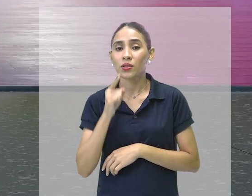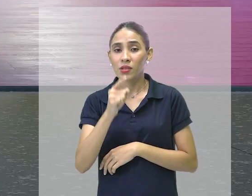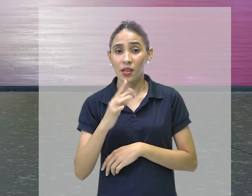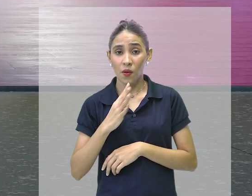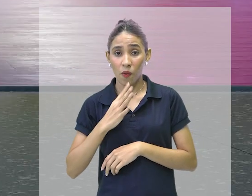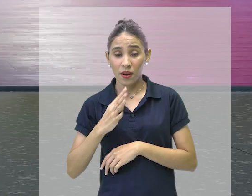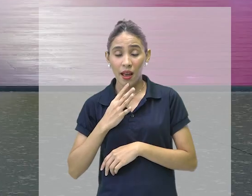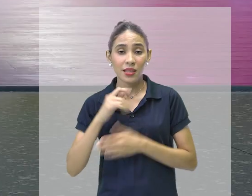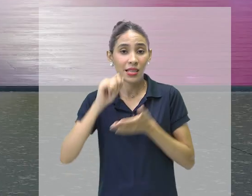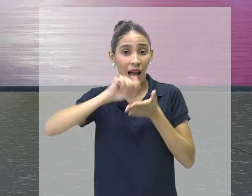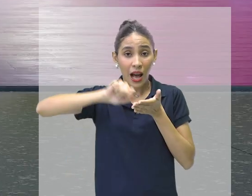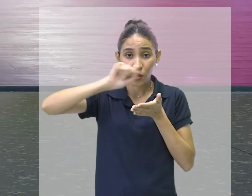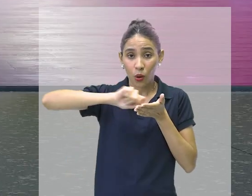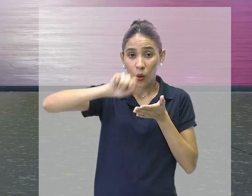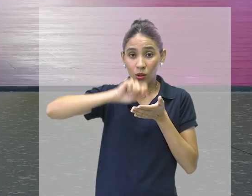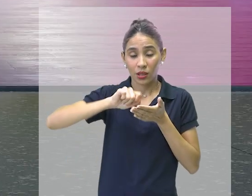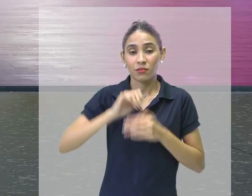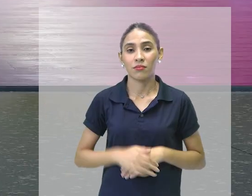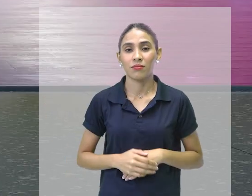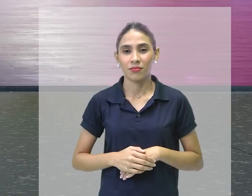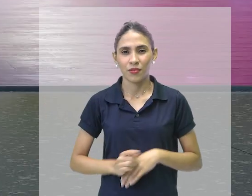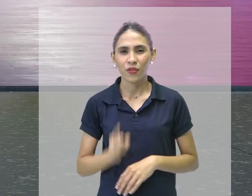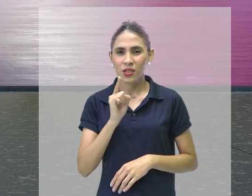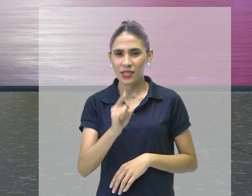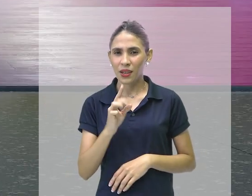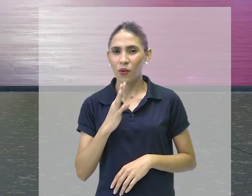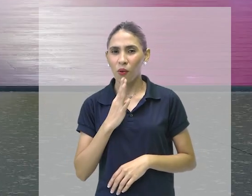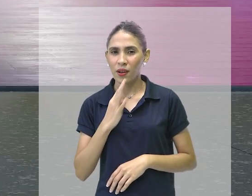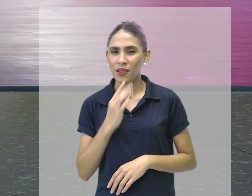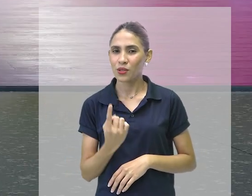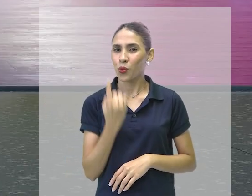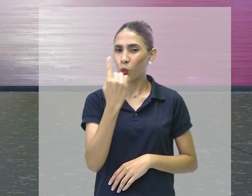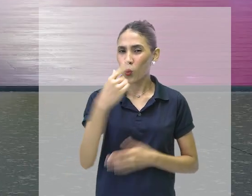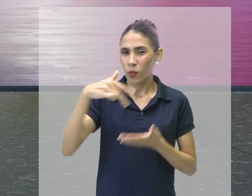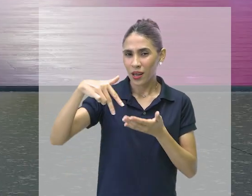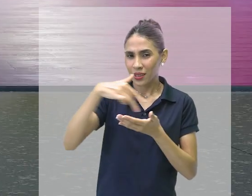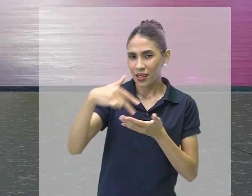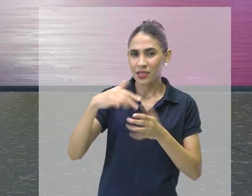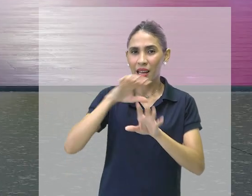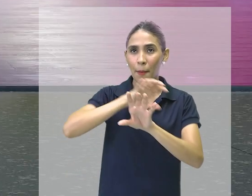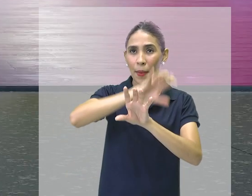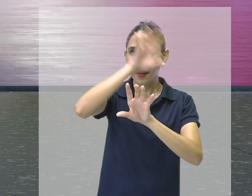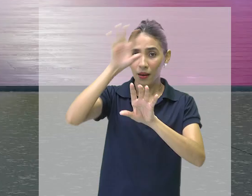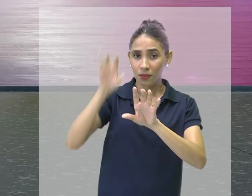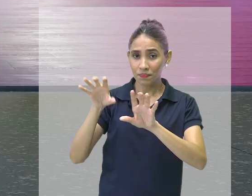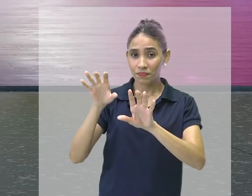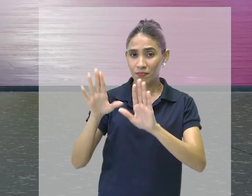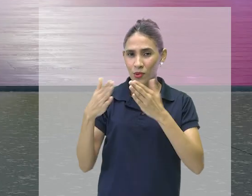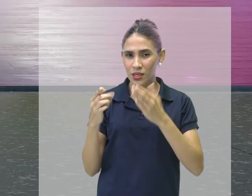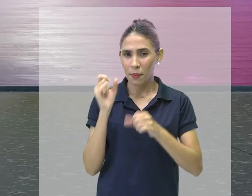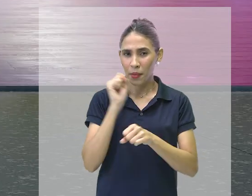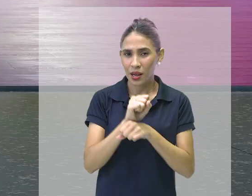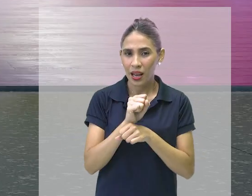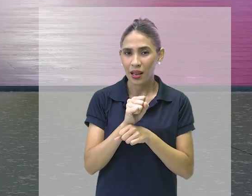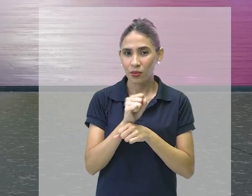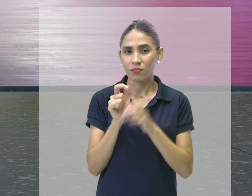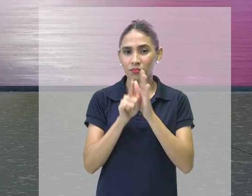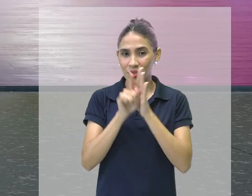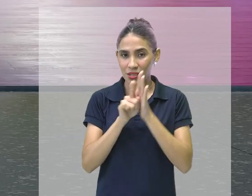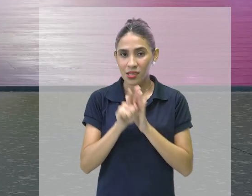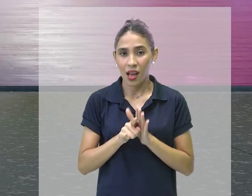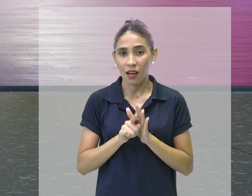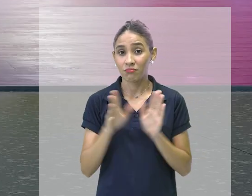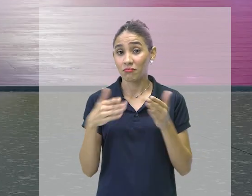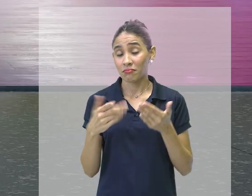vocês conhecem? Já anotem aí no caderno de vocês. Será que vocês conhecem uma dança de cada região? Vocês já pararam